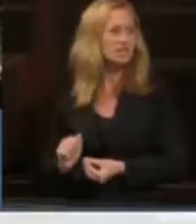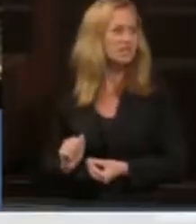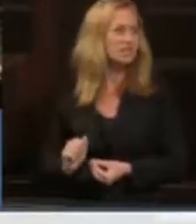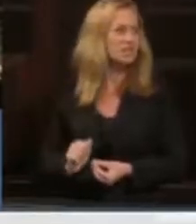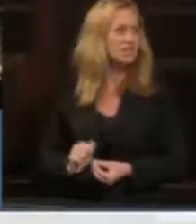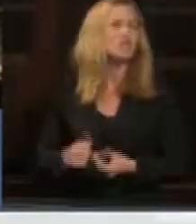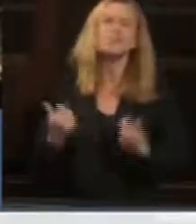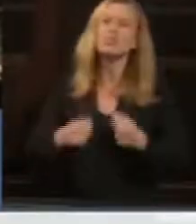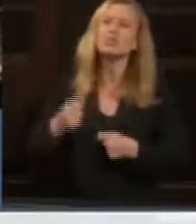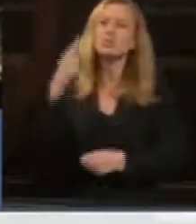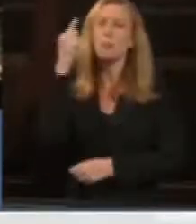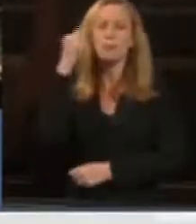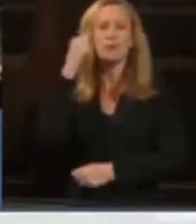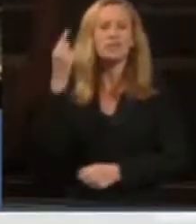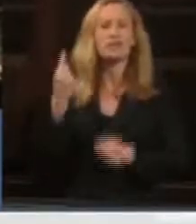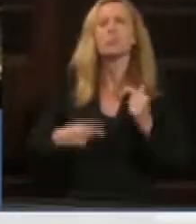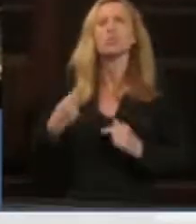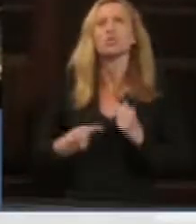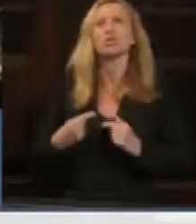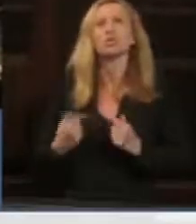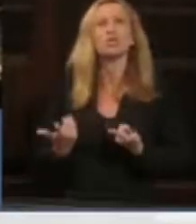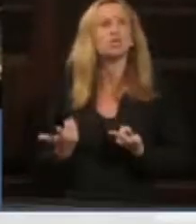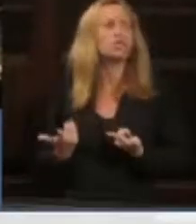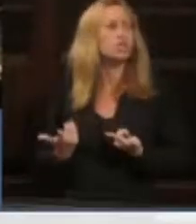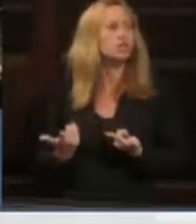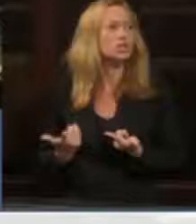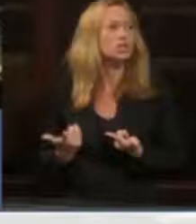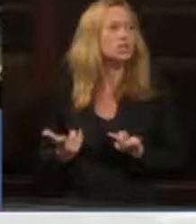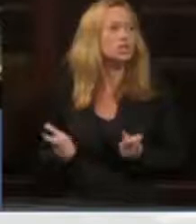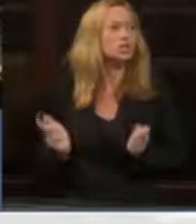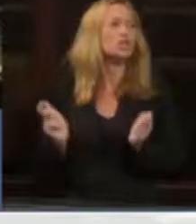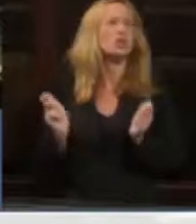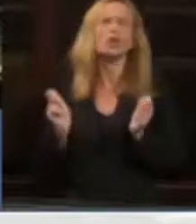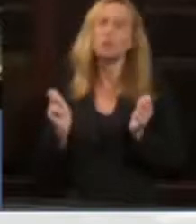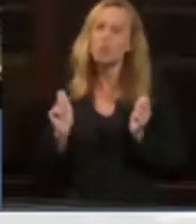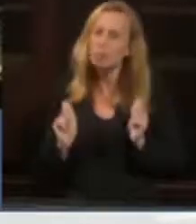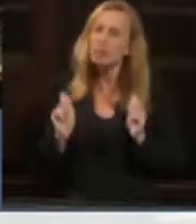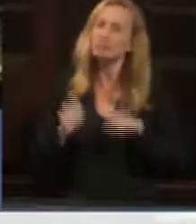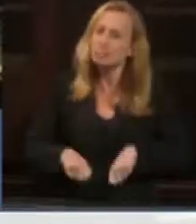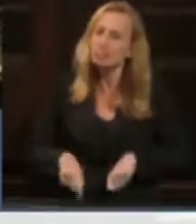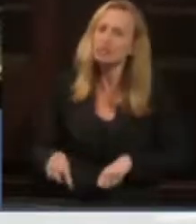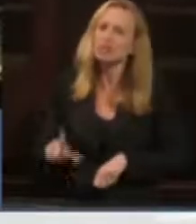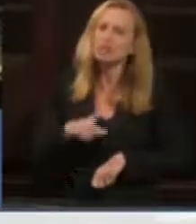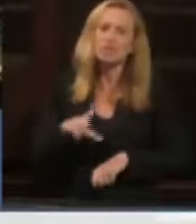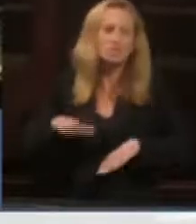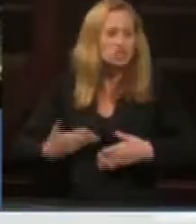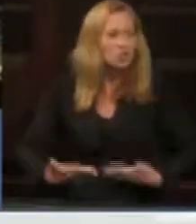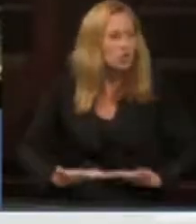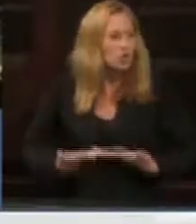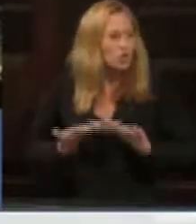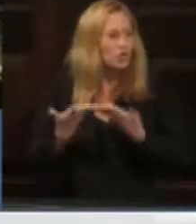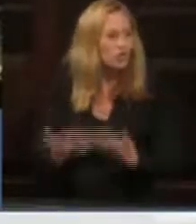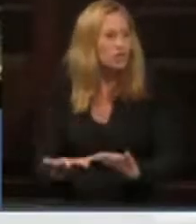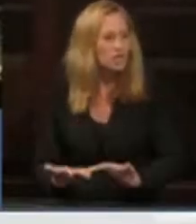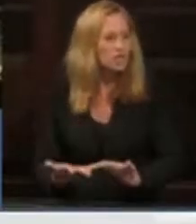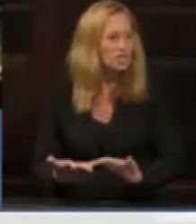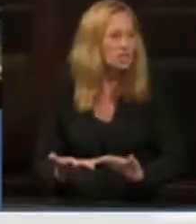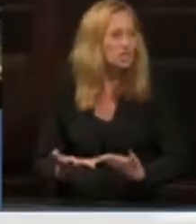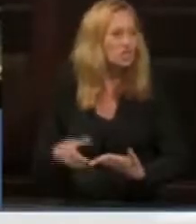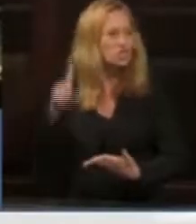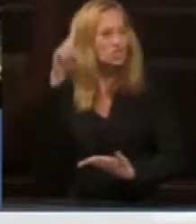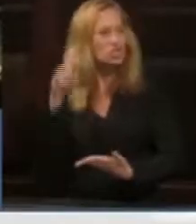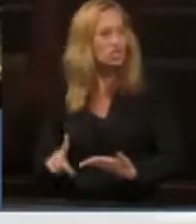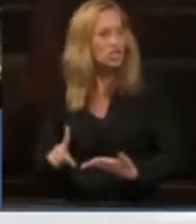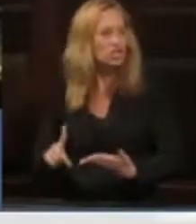preciso pensar políticas que sejam capazes de oferecer o direito a existir, de